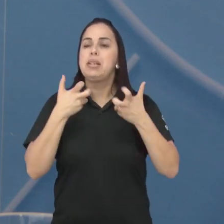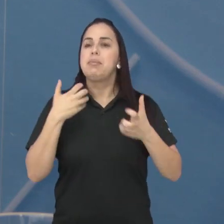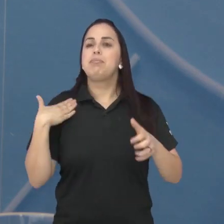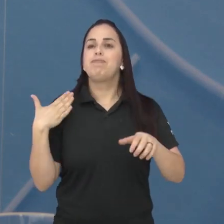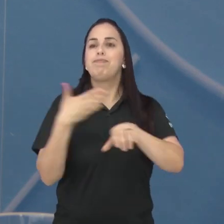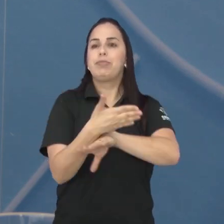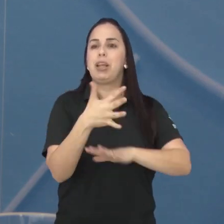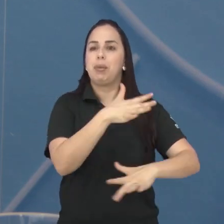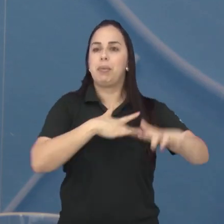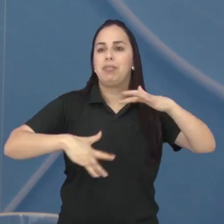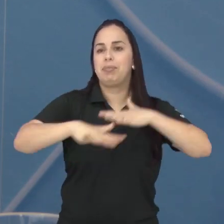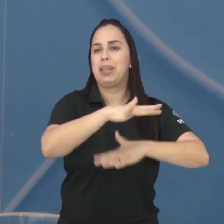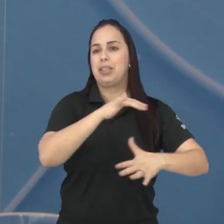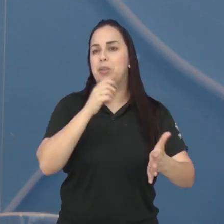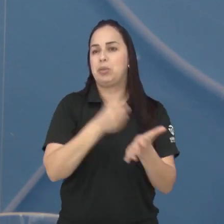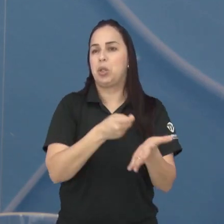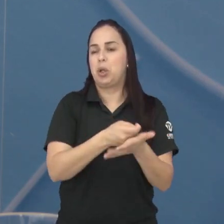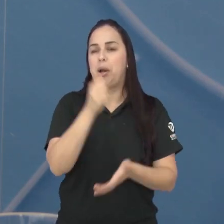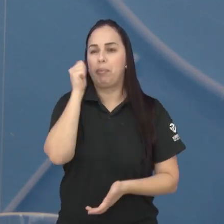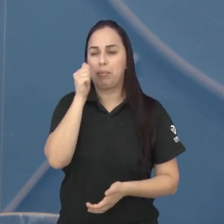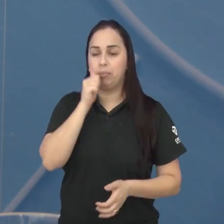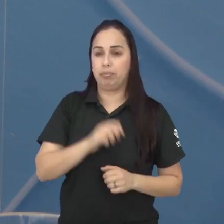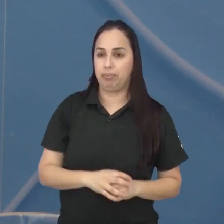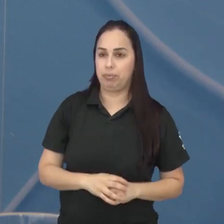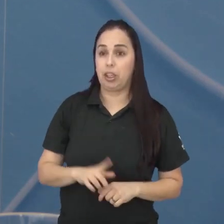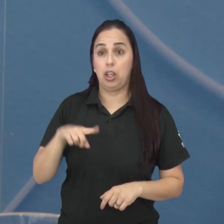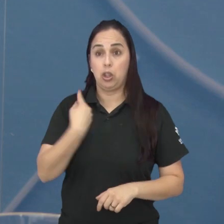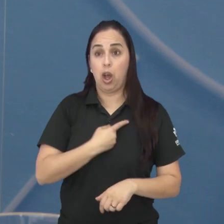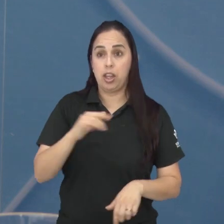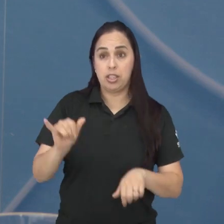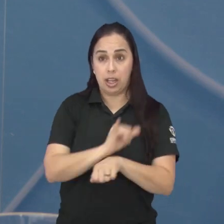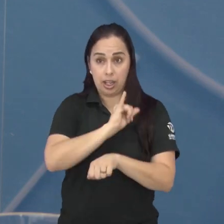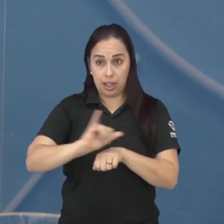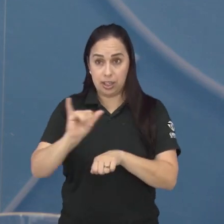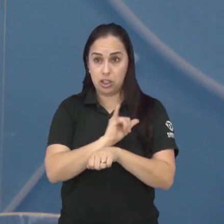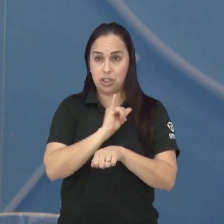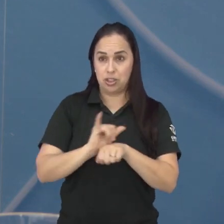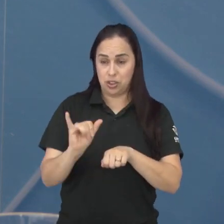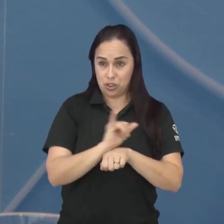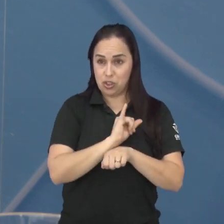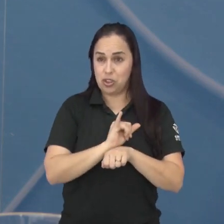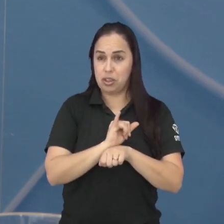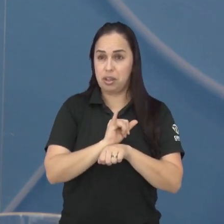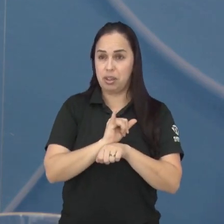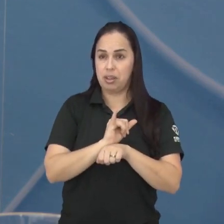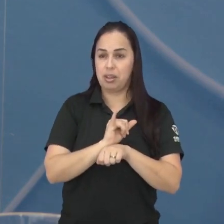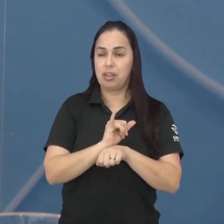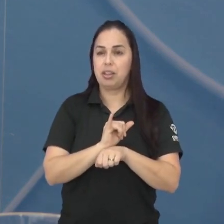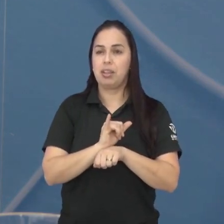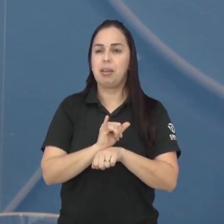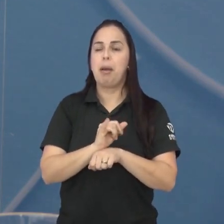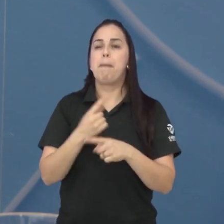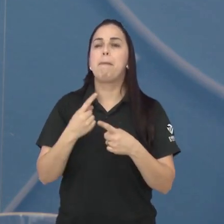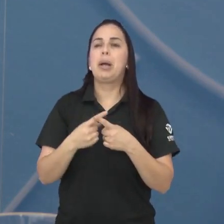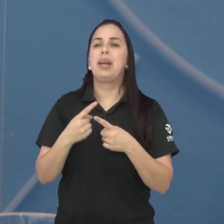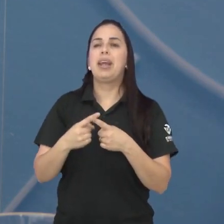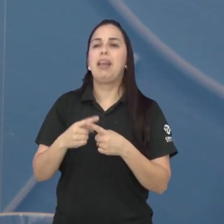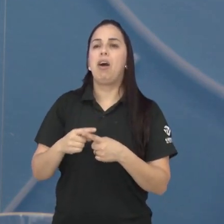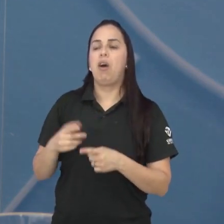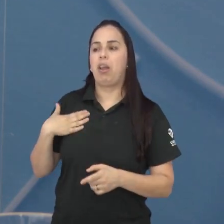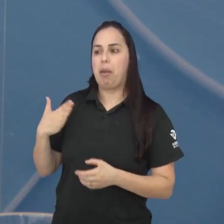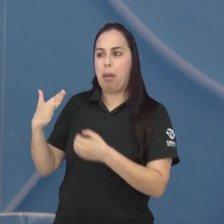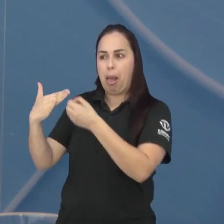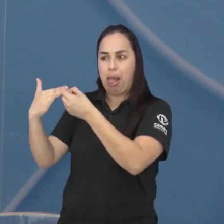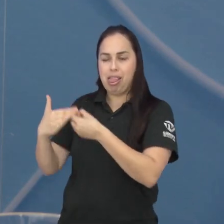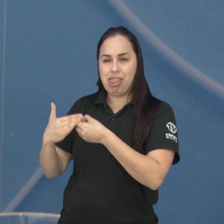A gente, né, cria armas, ferramentas de combate na hora que a água bate na bunda,